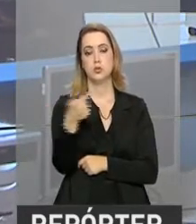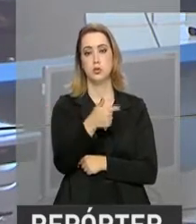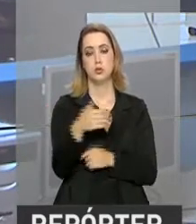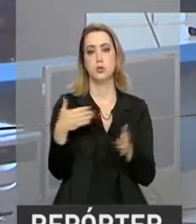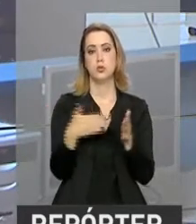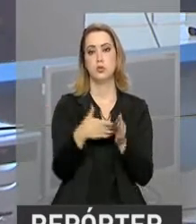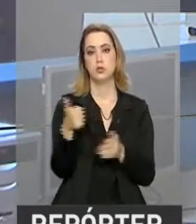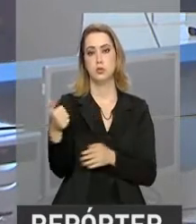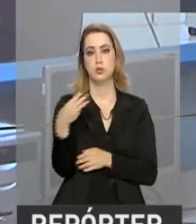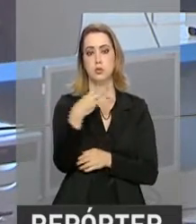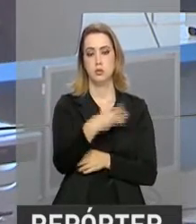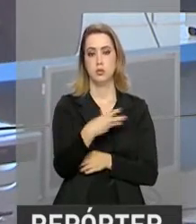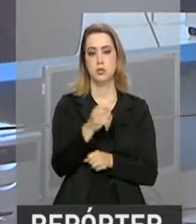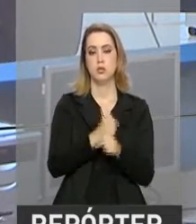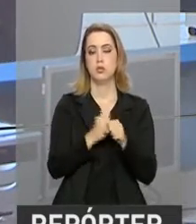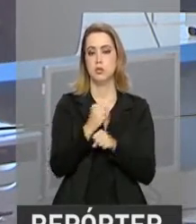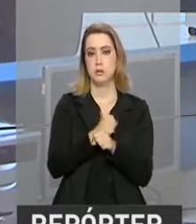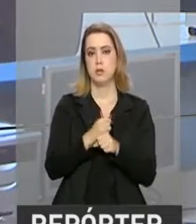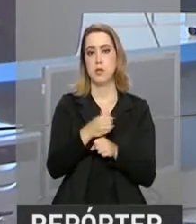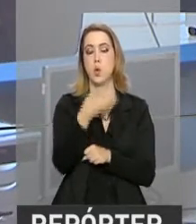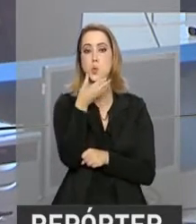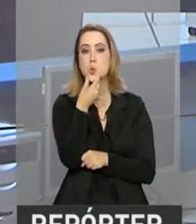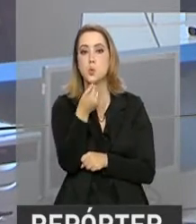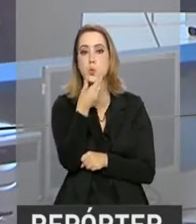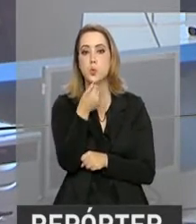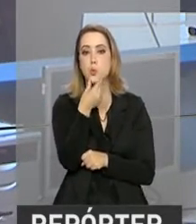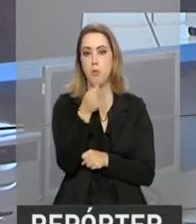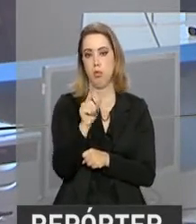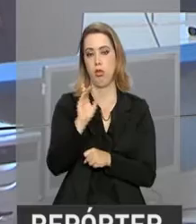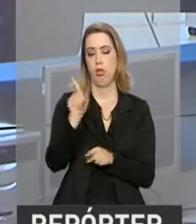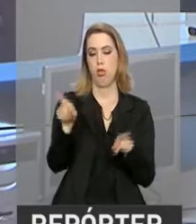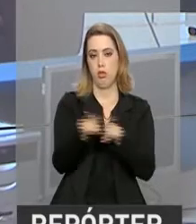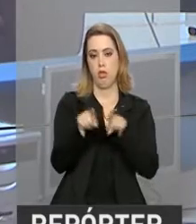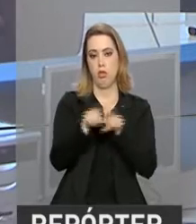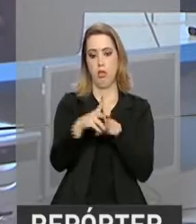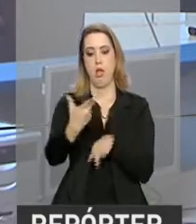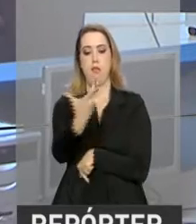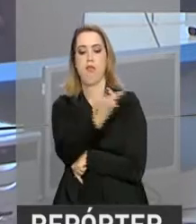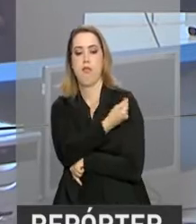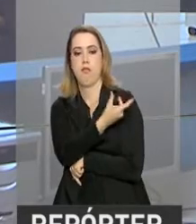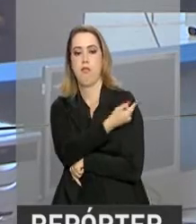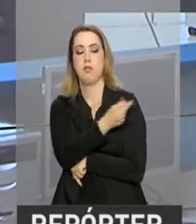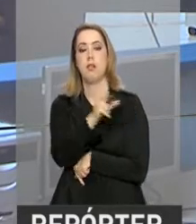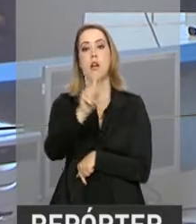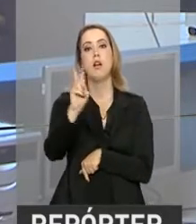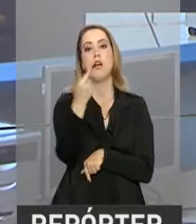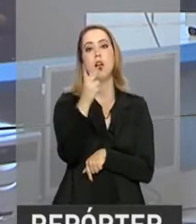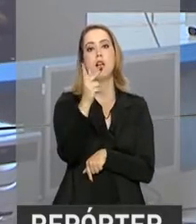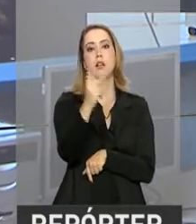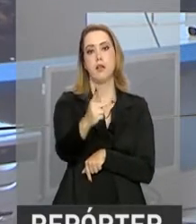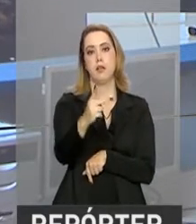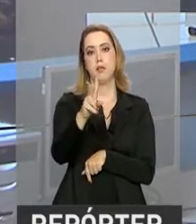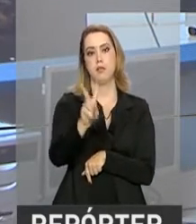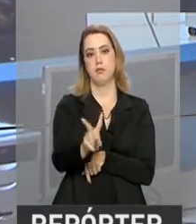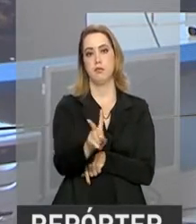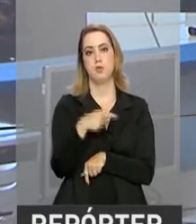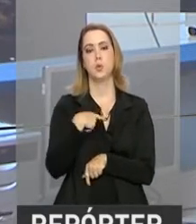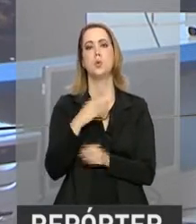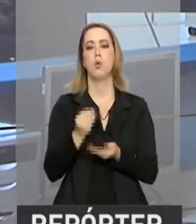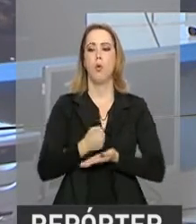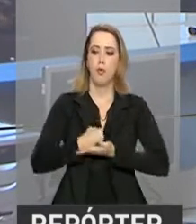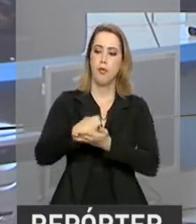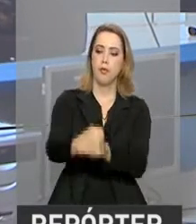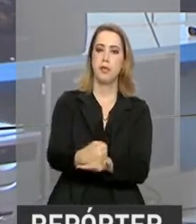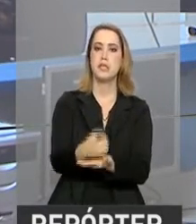vacinados contra o HPV. O Brasil será o primeiro país da América Latina e o sétimo do mundo a oferecer essa vacina para os